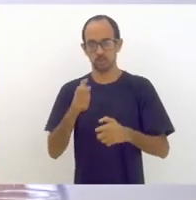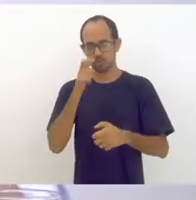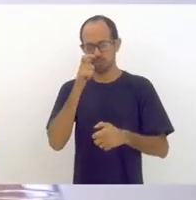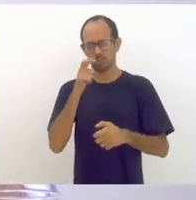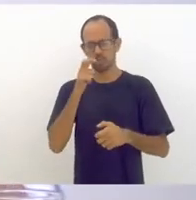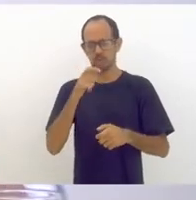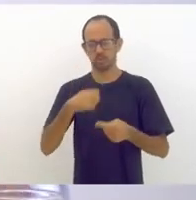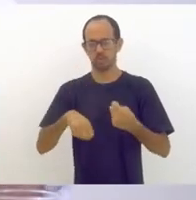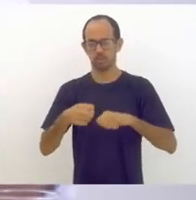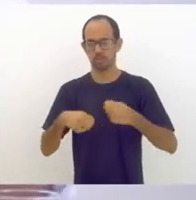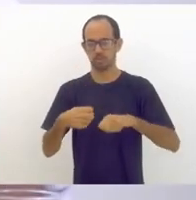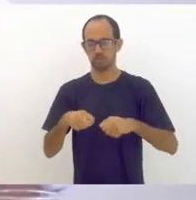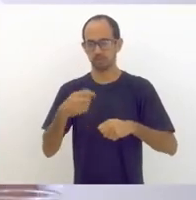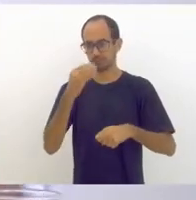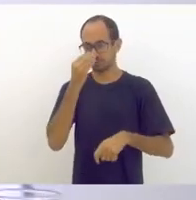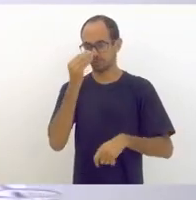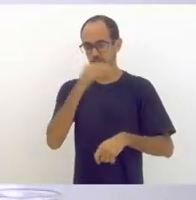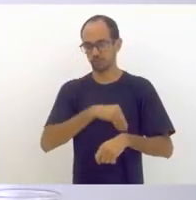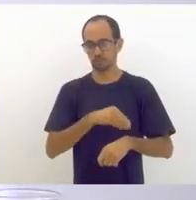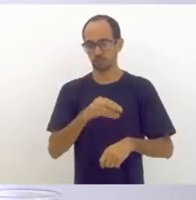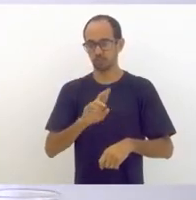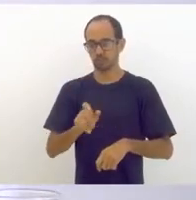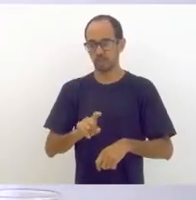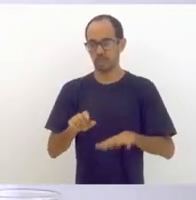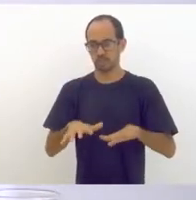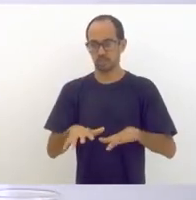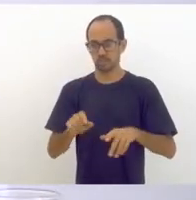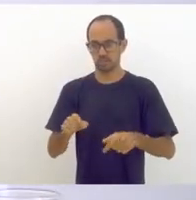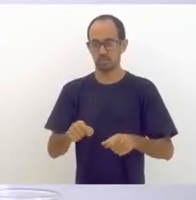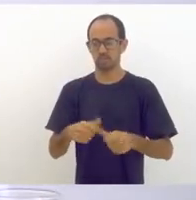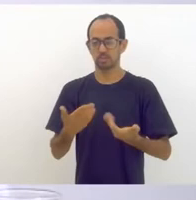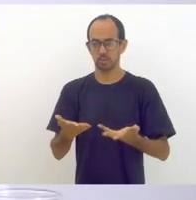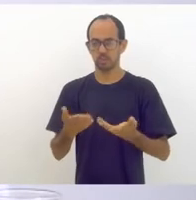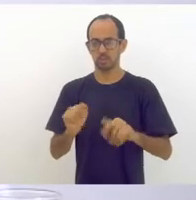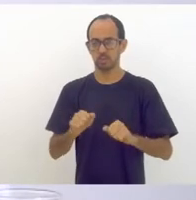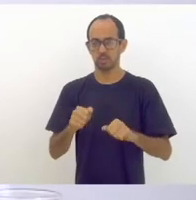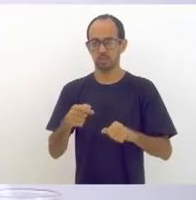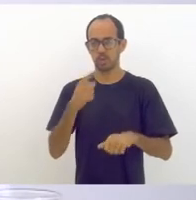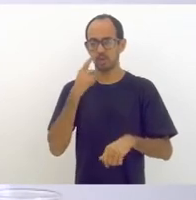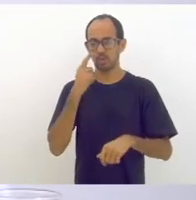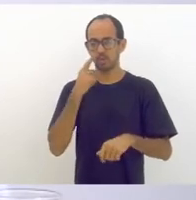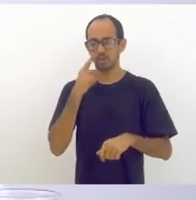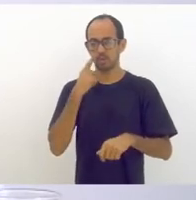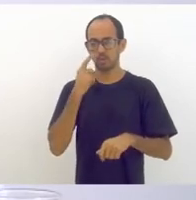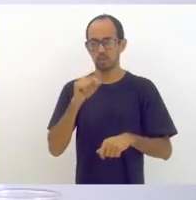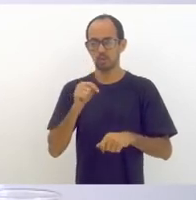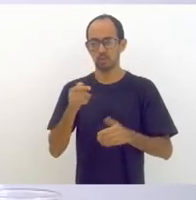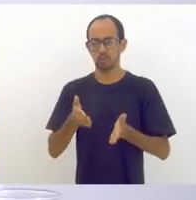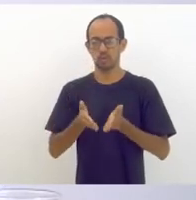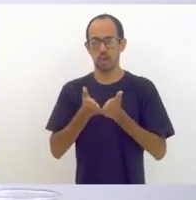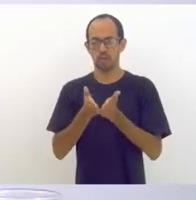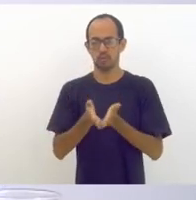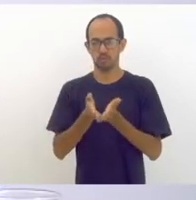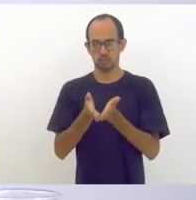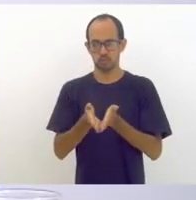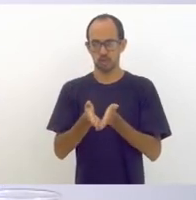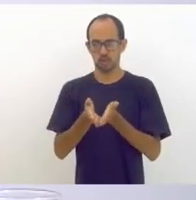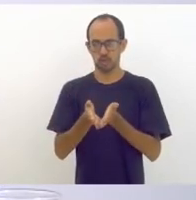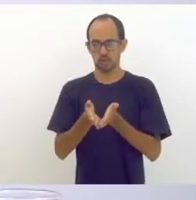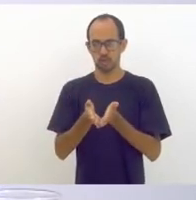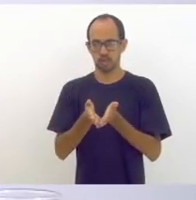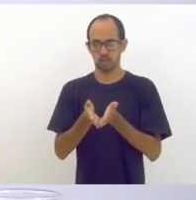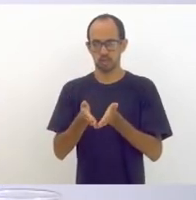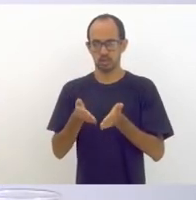econômico é esquecido, não é por conta disso. A gente acabou de ver essa situação de um navio que bateu